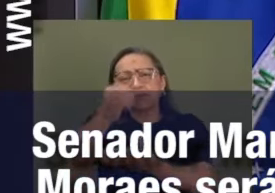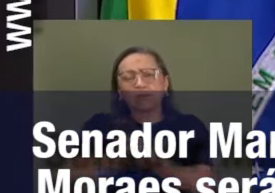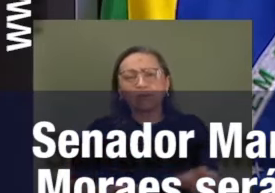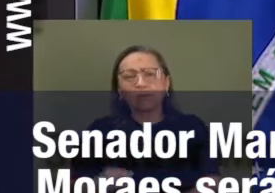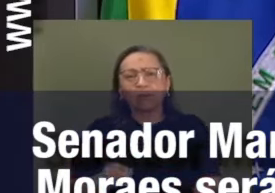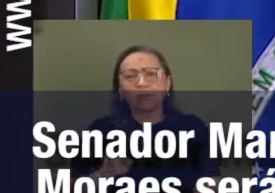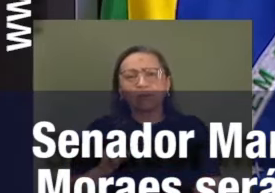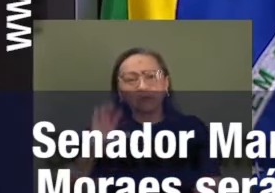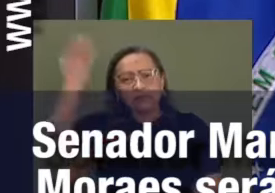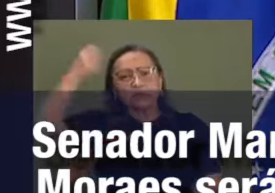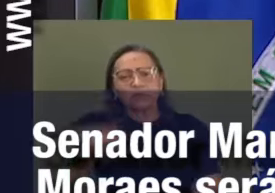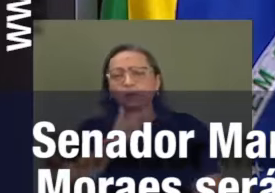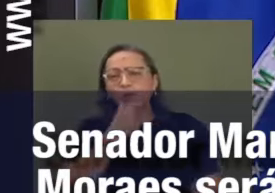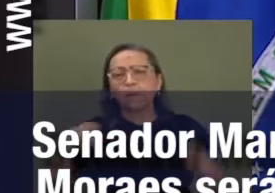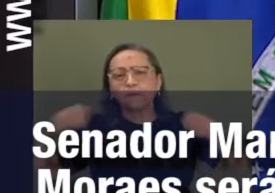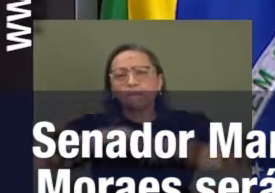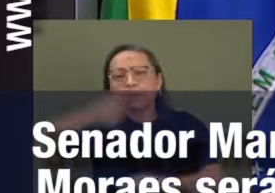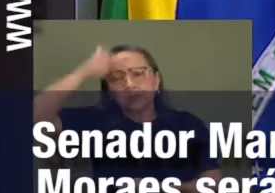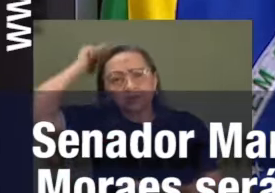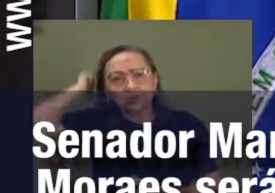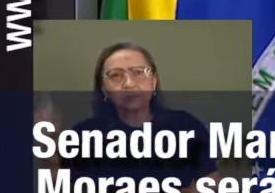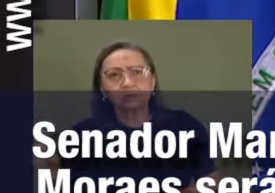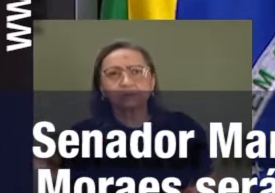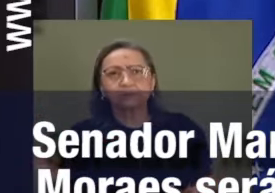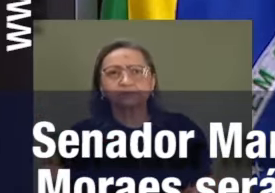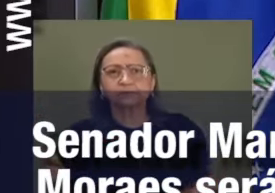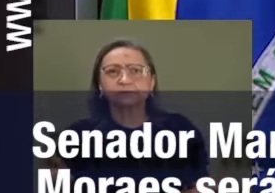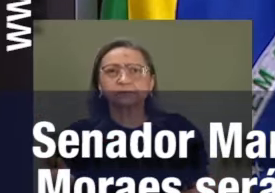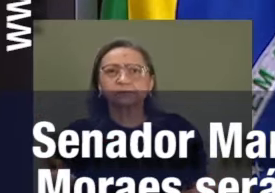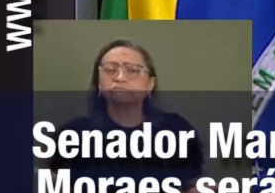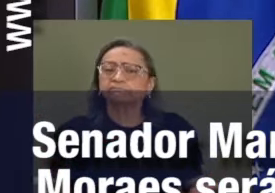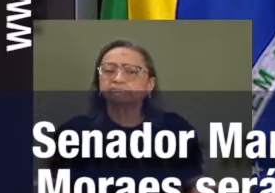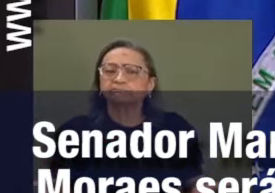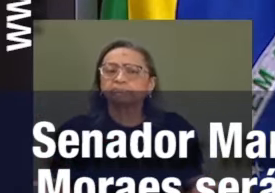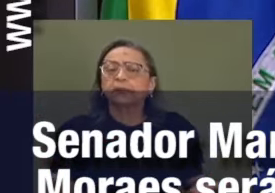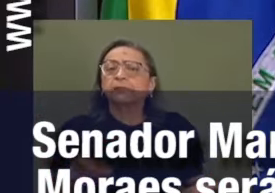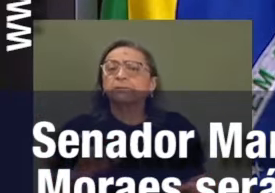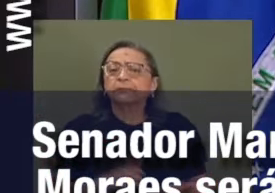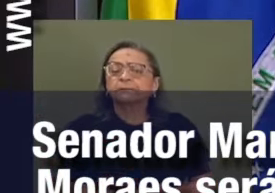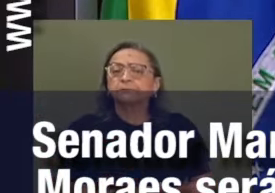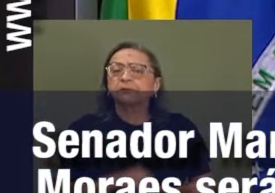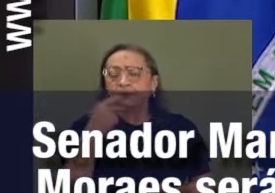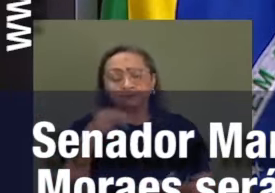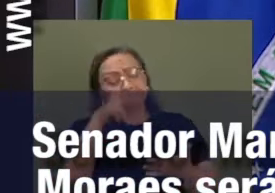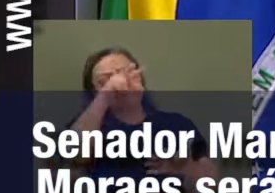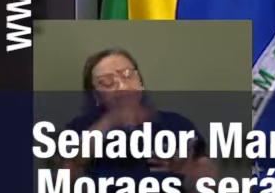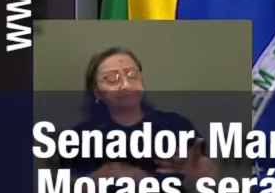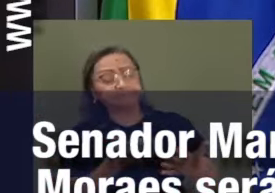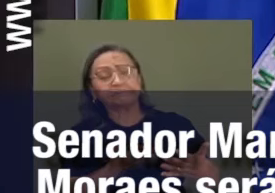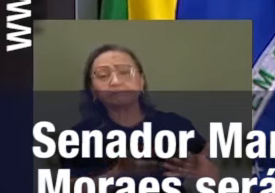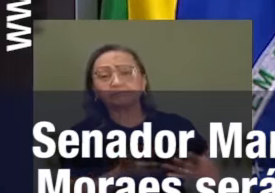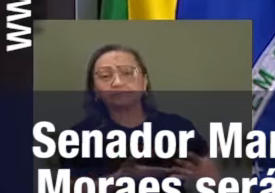falar ministro, porque eu tiro a credibilidade dos outros, mas do senhor Alexandre de Moraes, dizendo o seguinte: